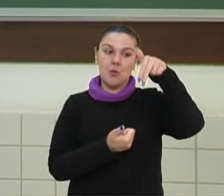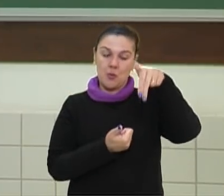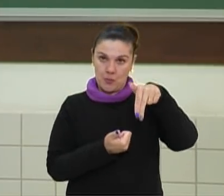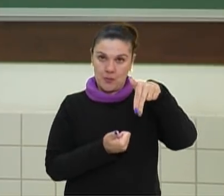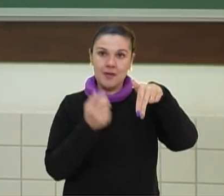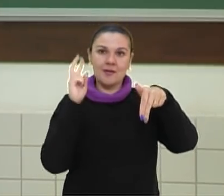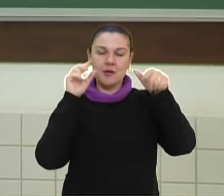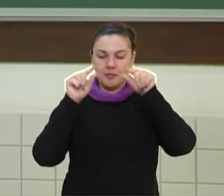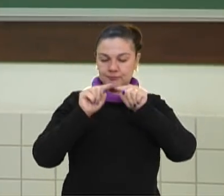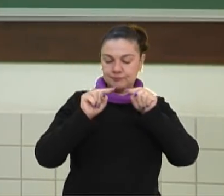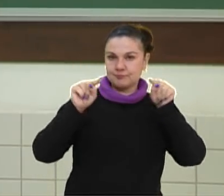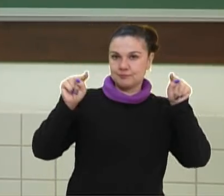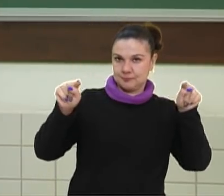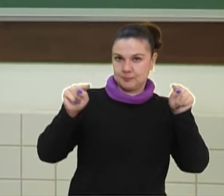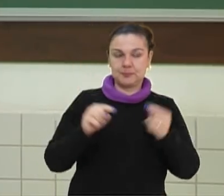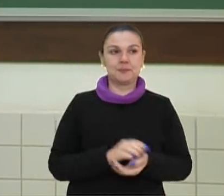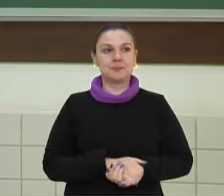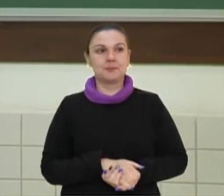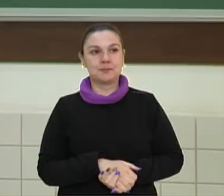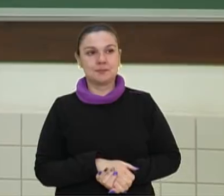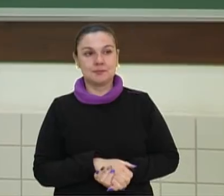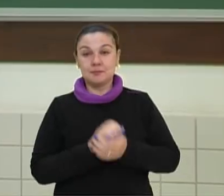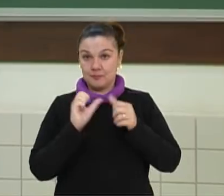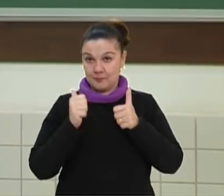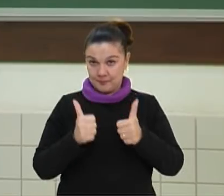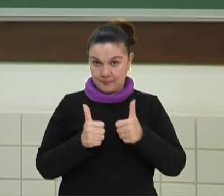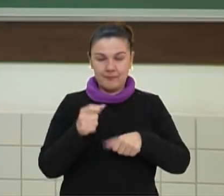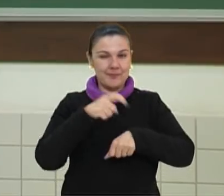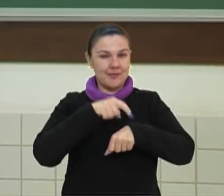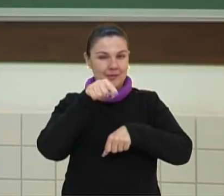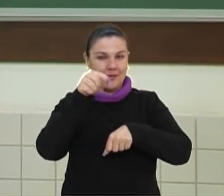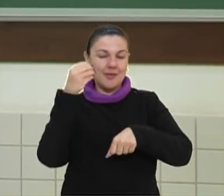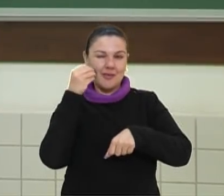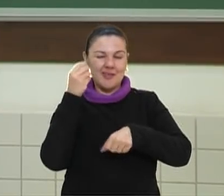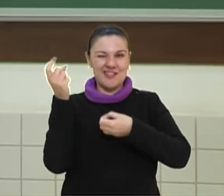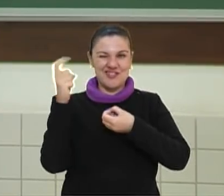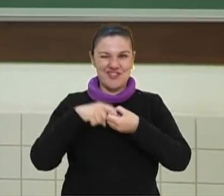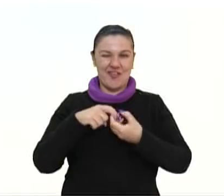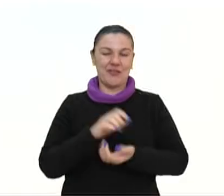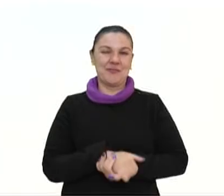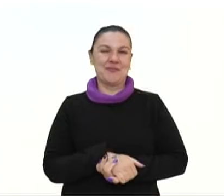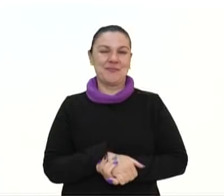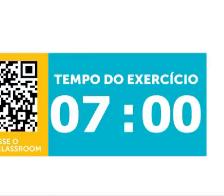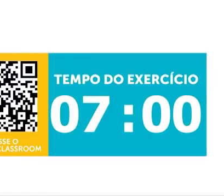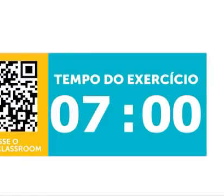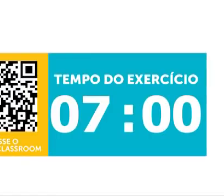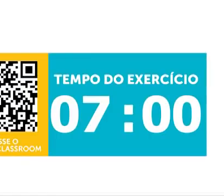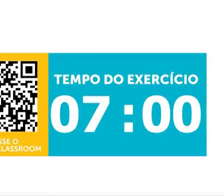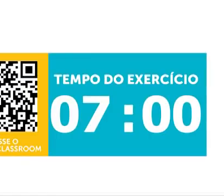no N, que representa essa quantidade de lados, tá bom? Tente aí e a gente já retorna.